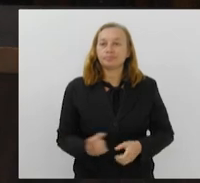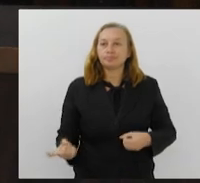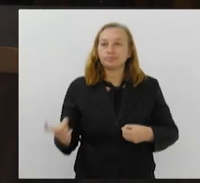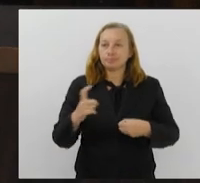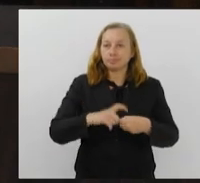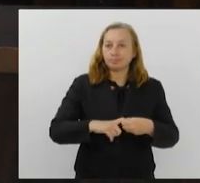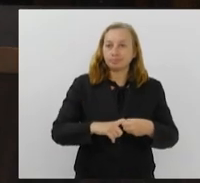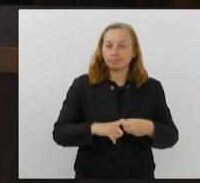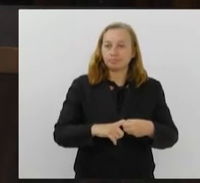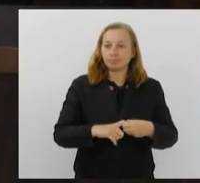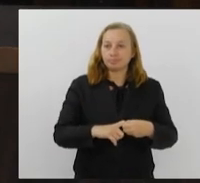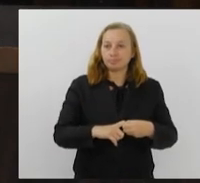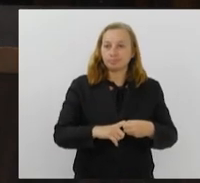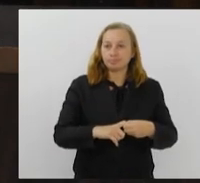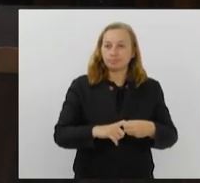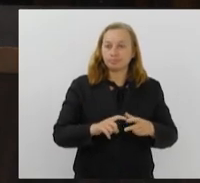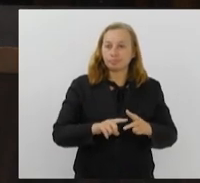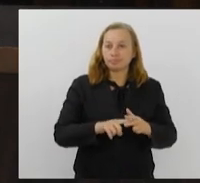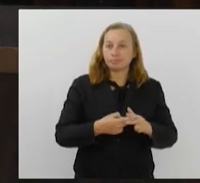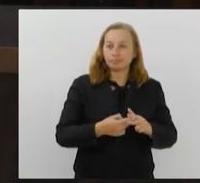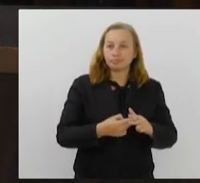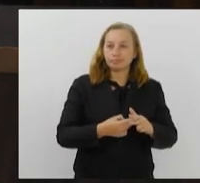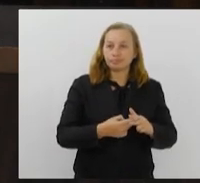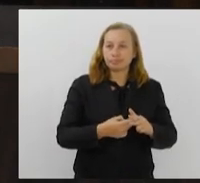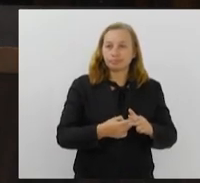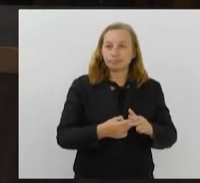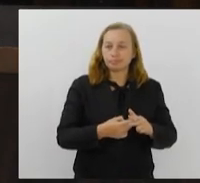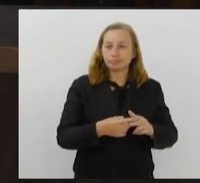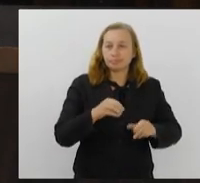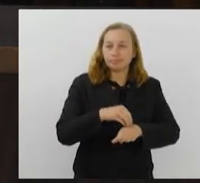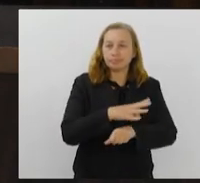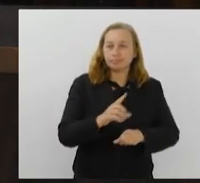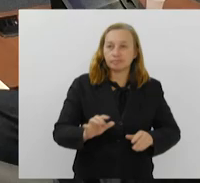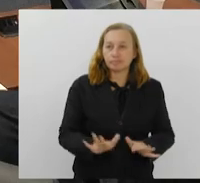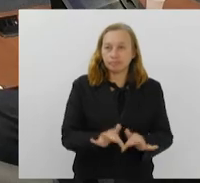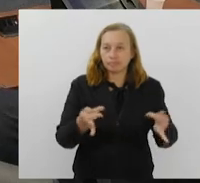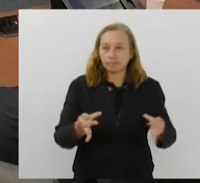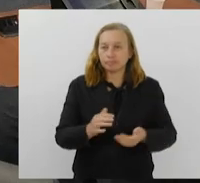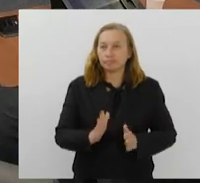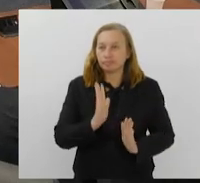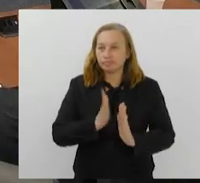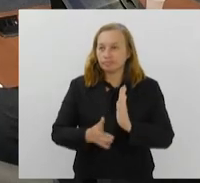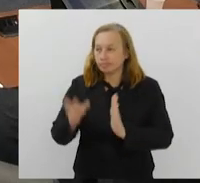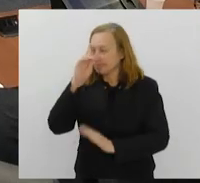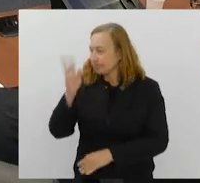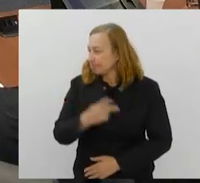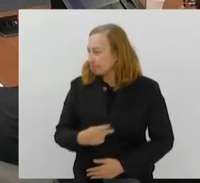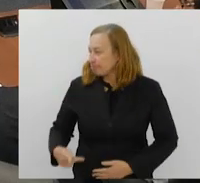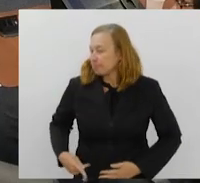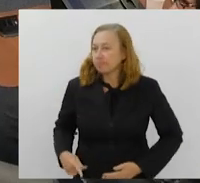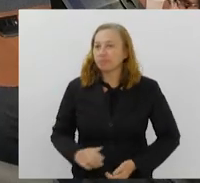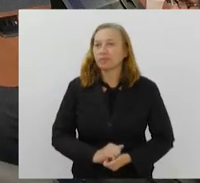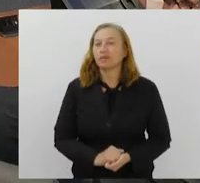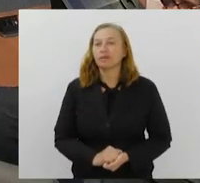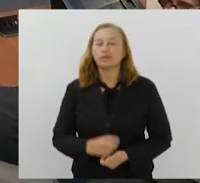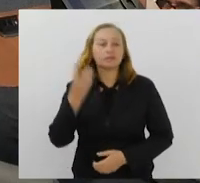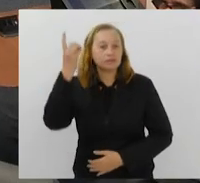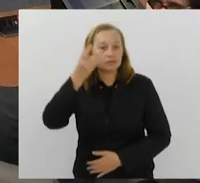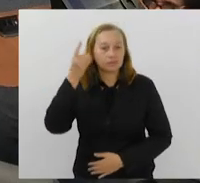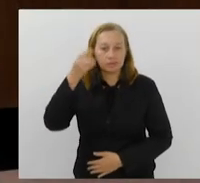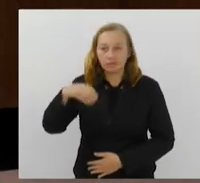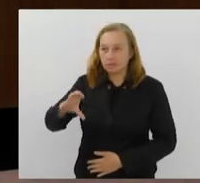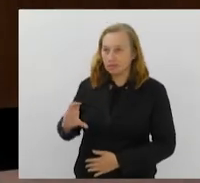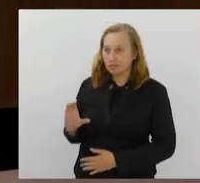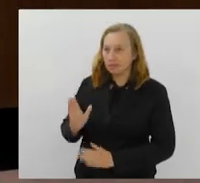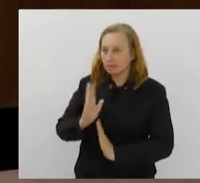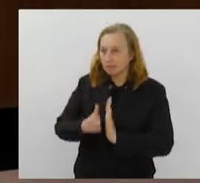à autora para elaborar a indicação simples. Pela ordem, presidente. Pela ordem do nosso nobre deputado Carlos Mim.